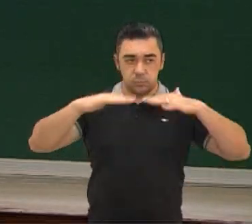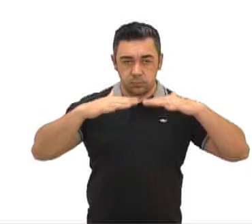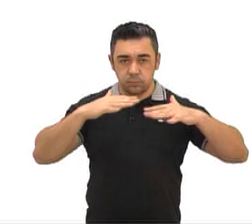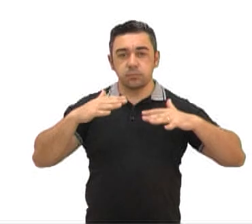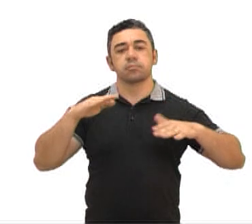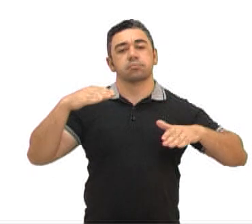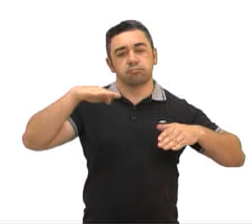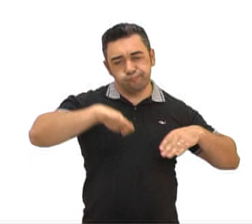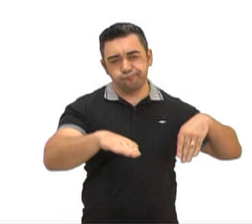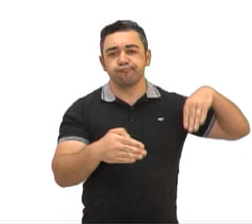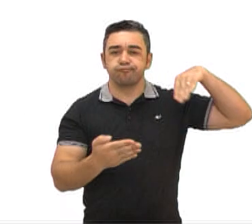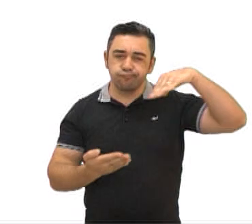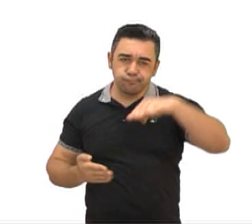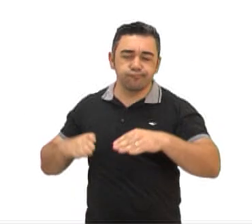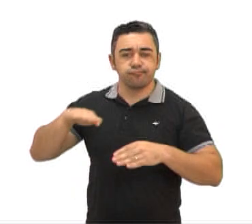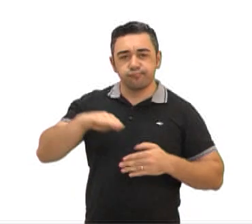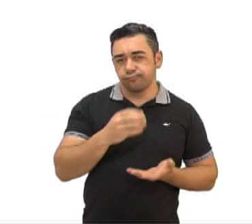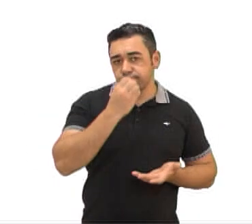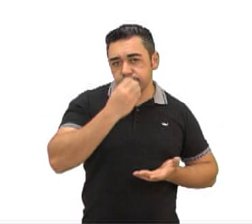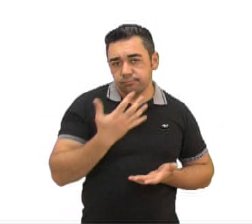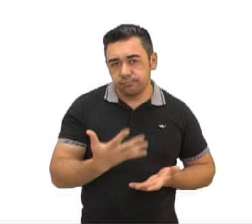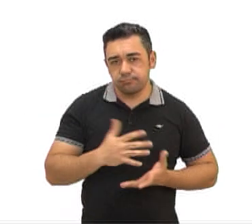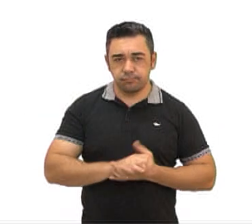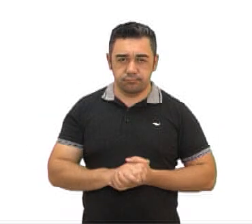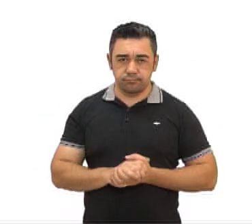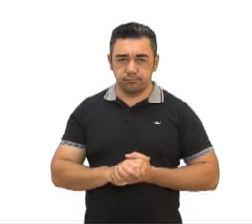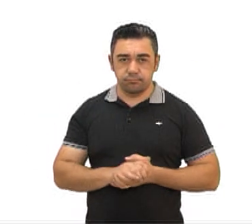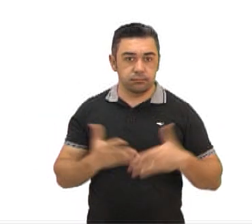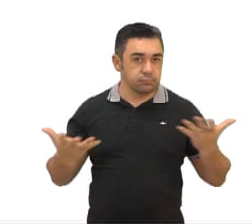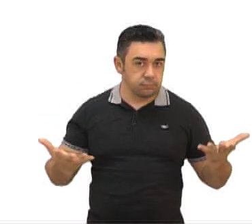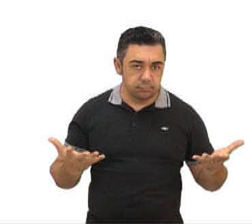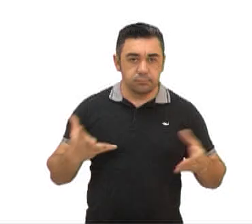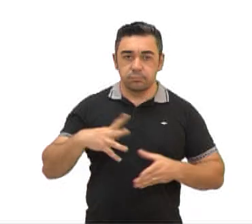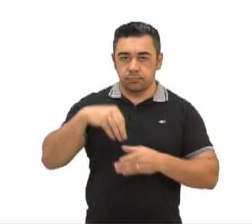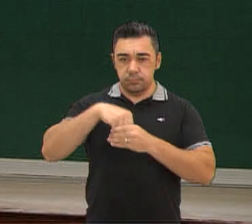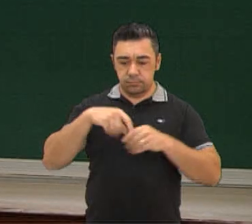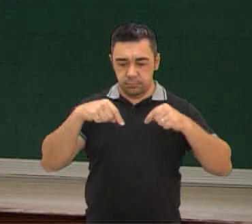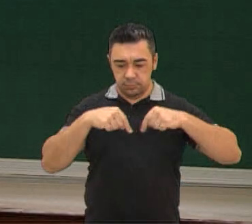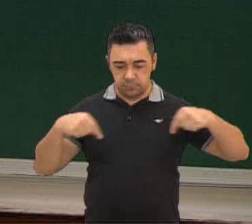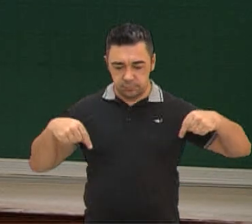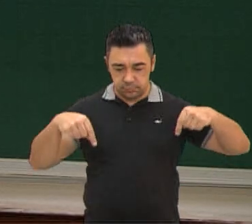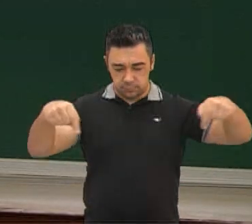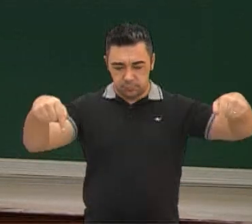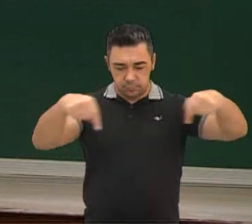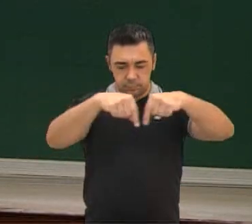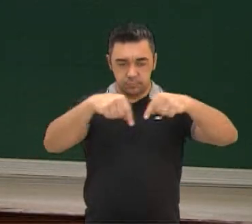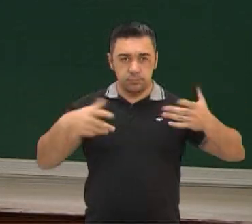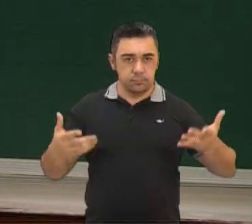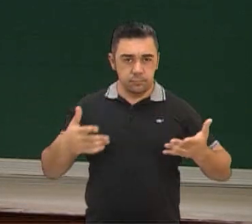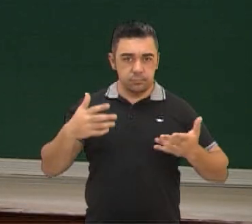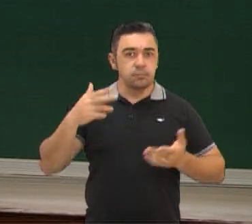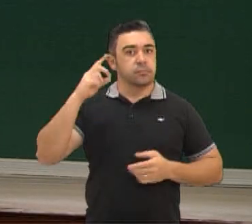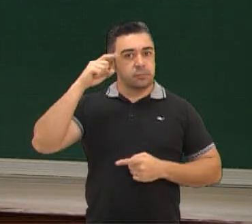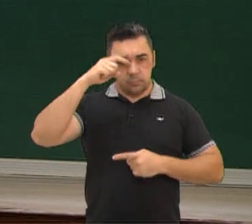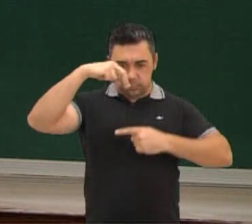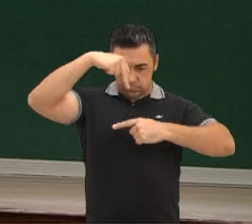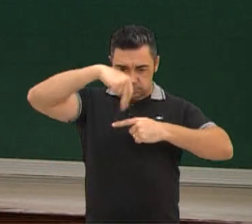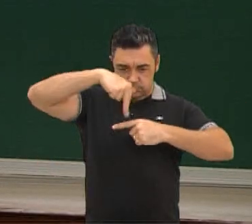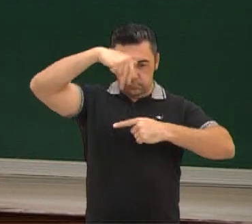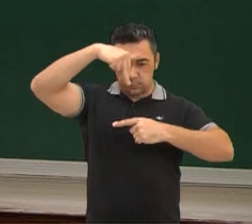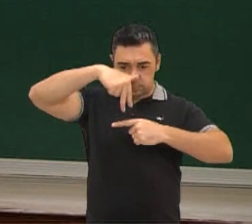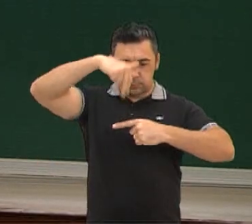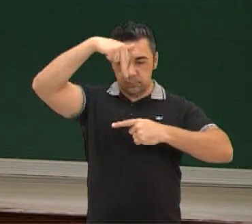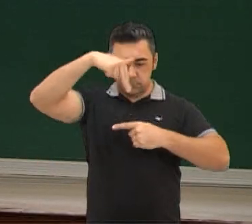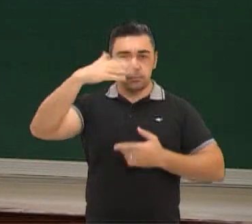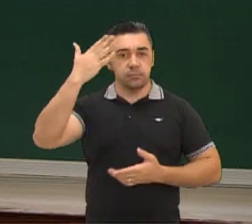saiba nadar bem, né? Ele está dentro de uma piscina que não dá pé, é funda, então ele